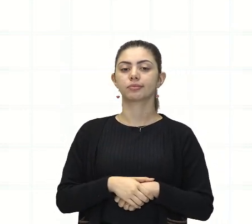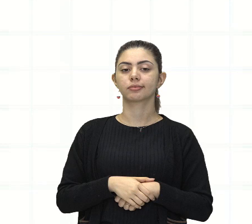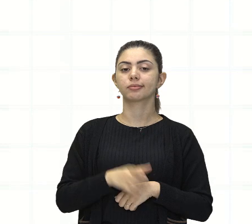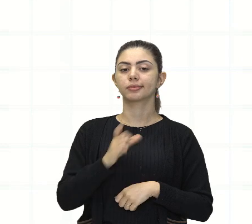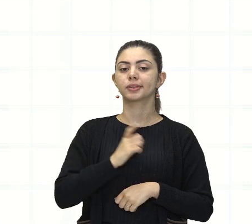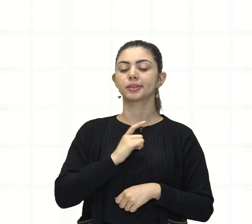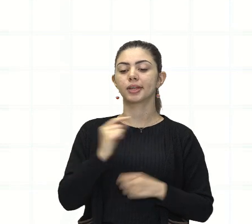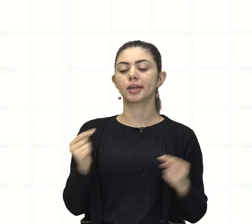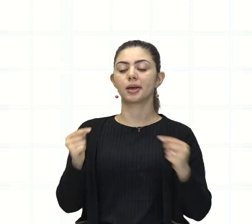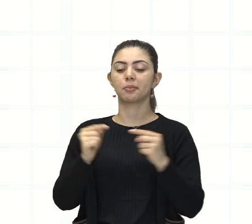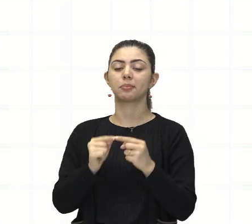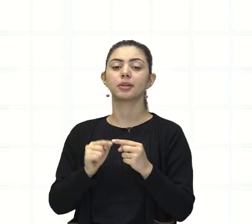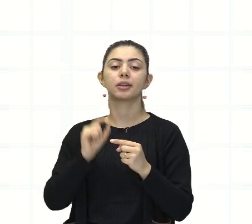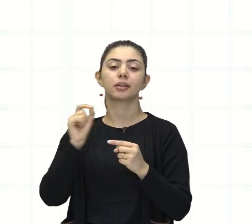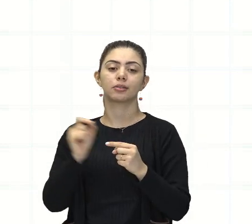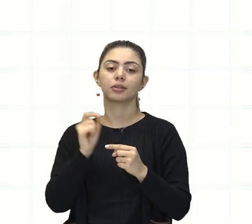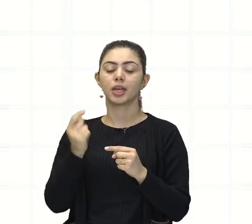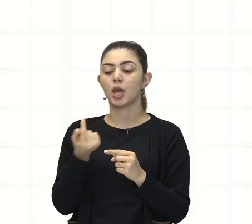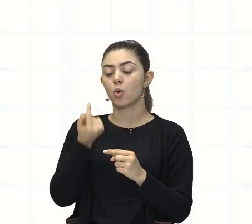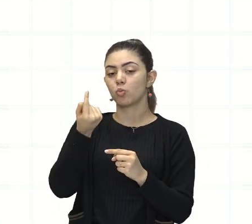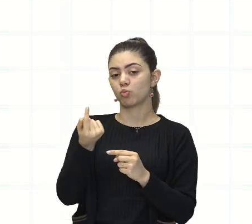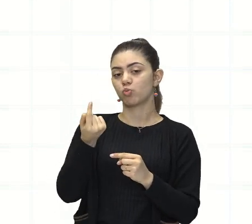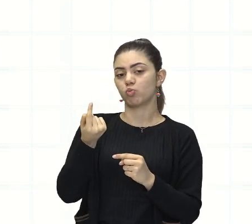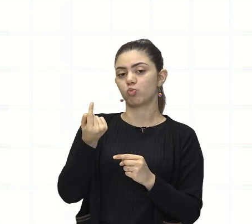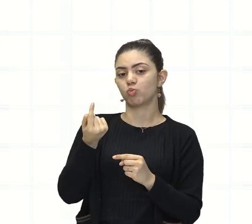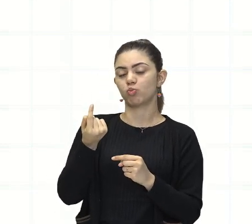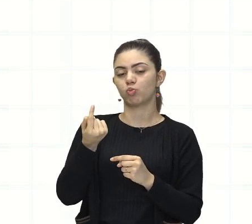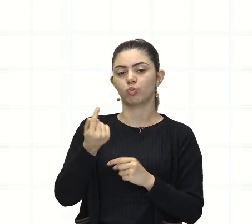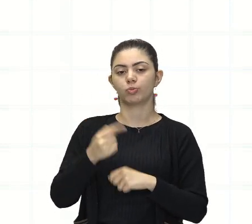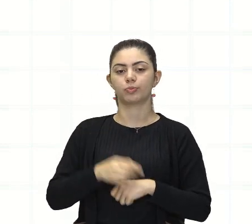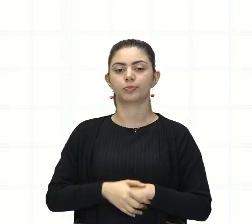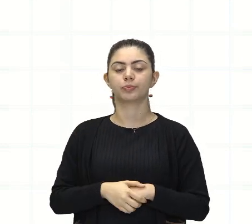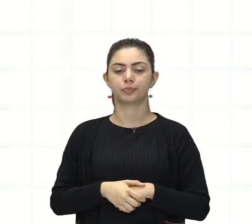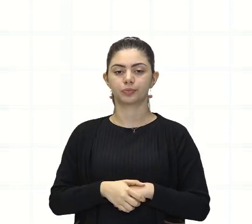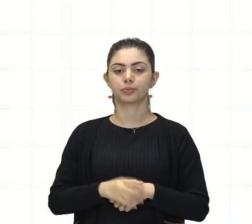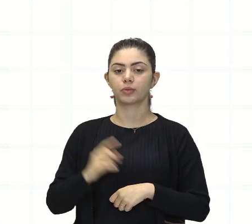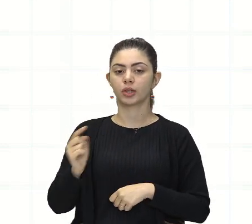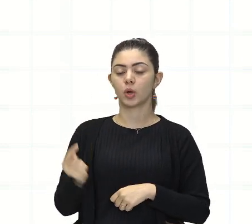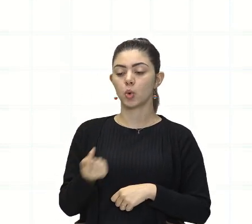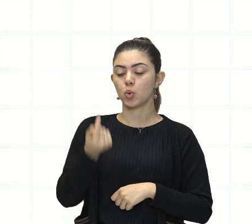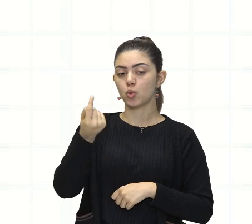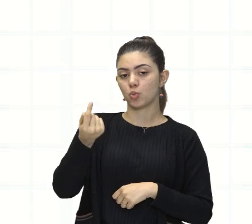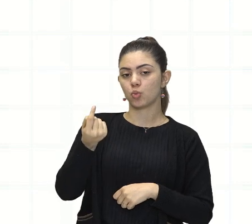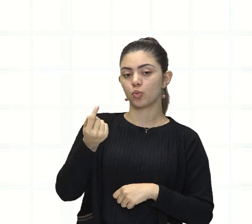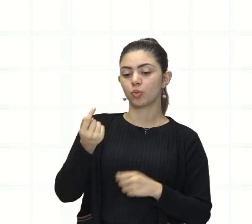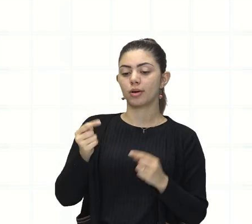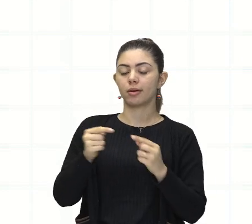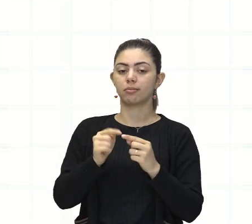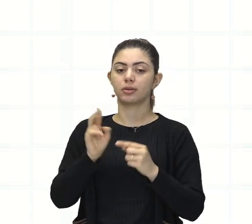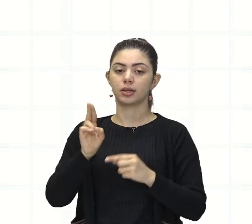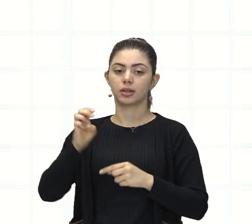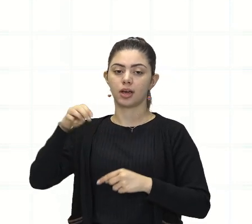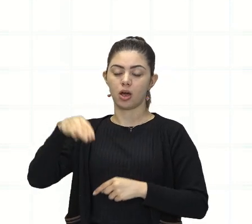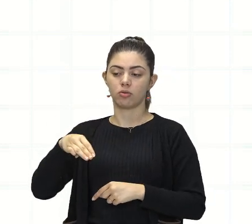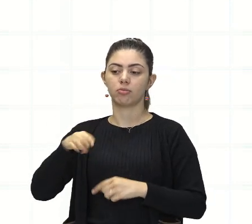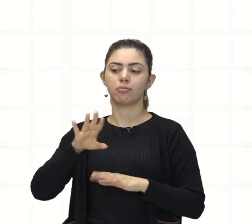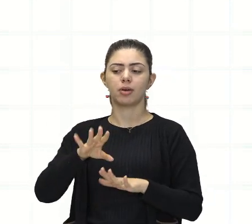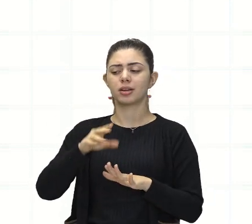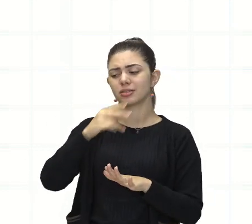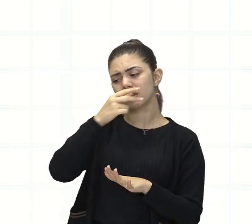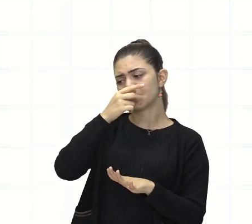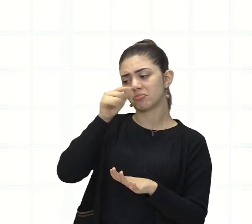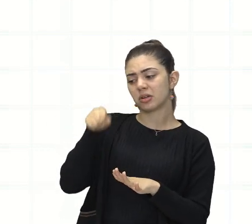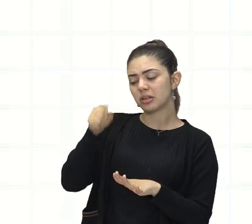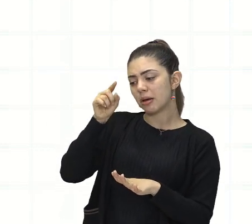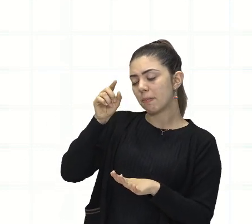né? O um é indefinido, generalizando, a gente não sabe quem é esse